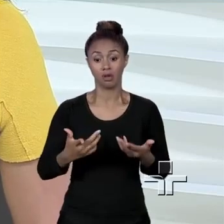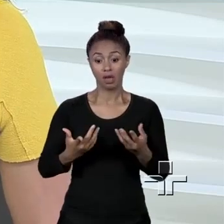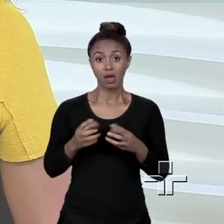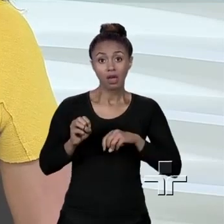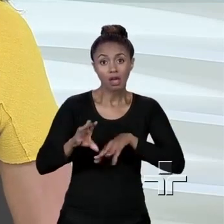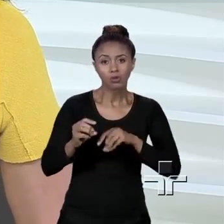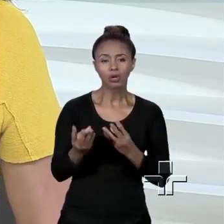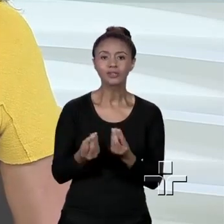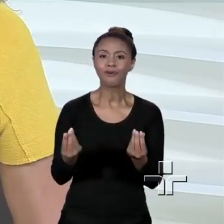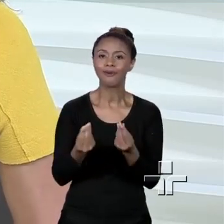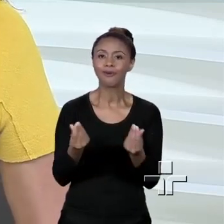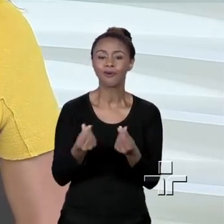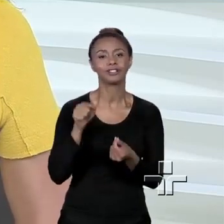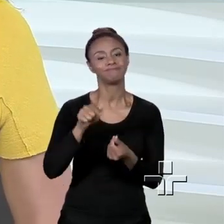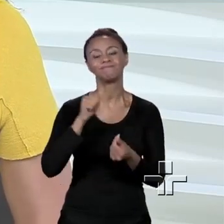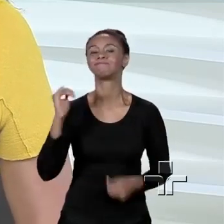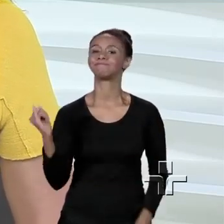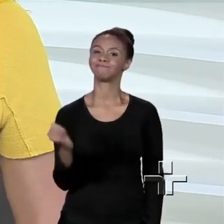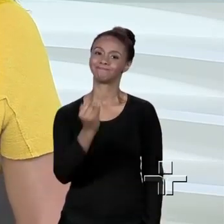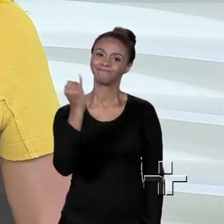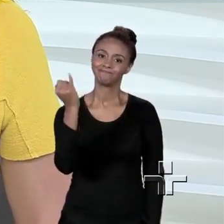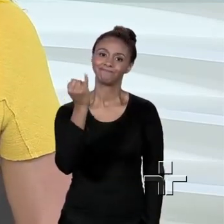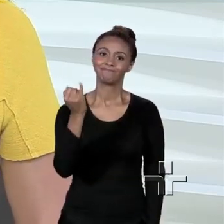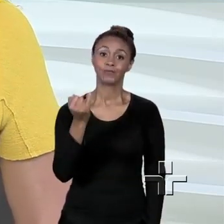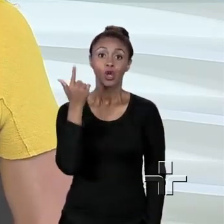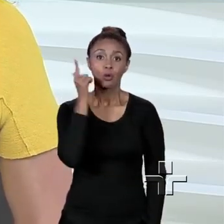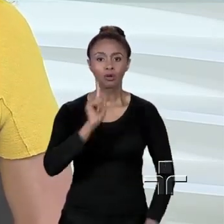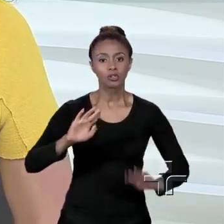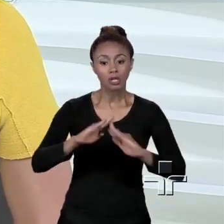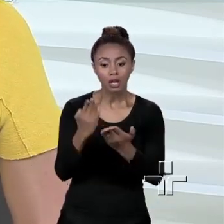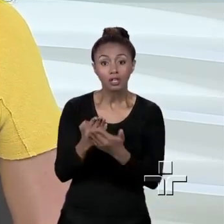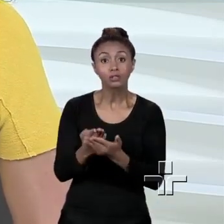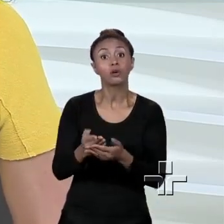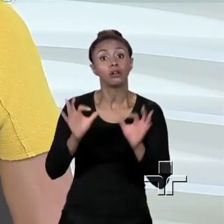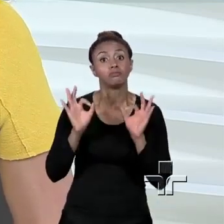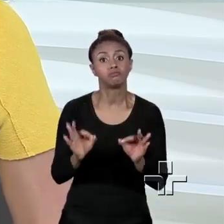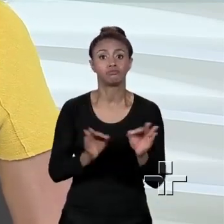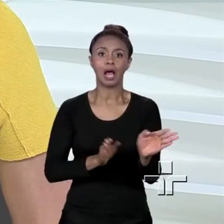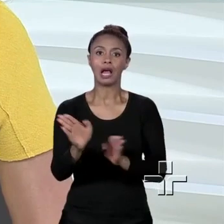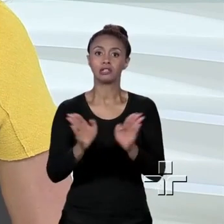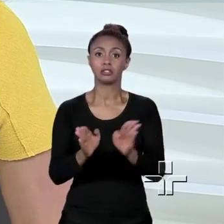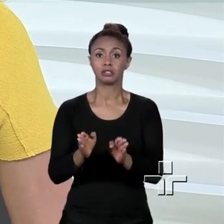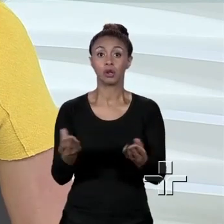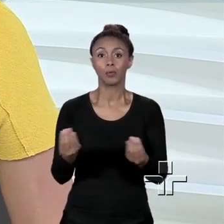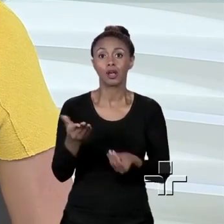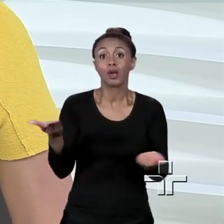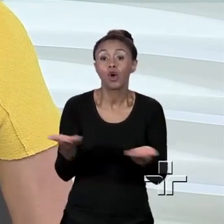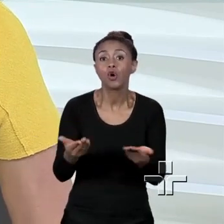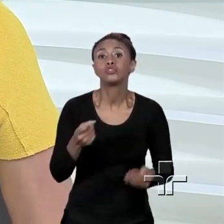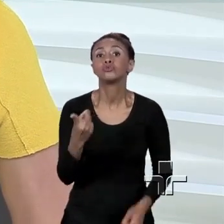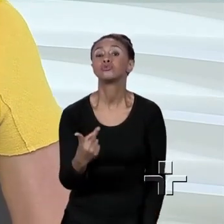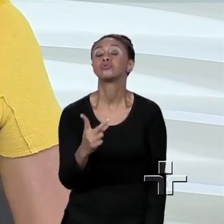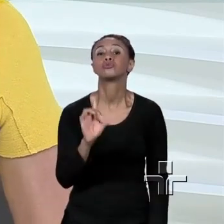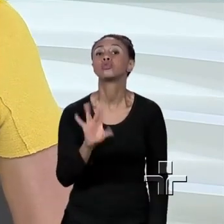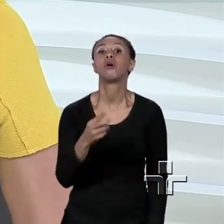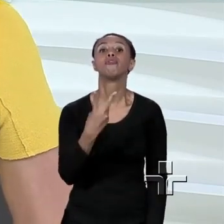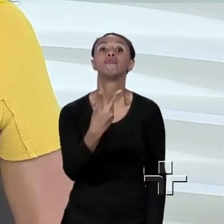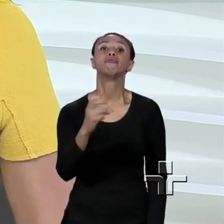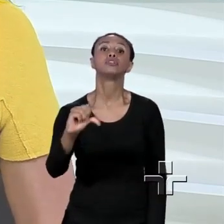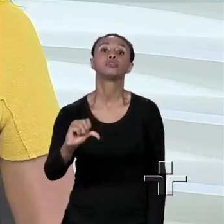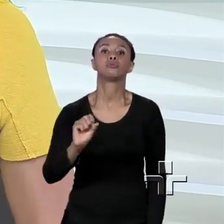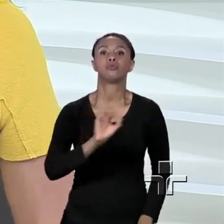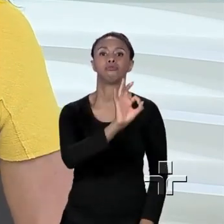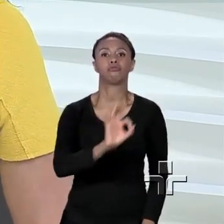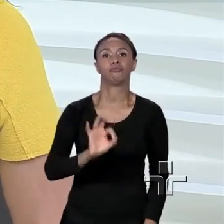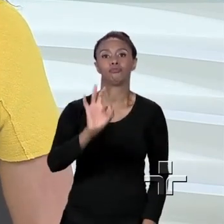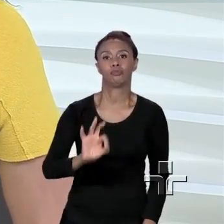é fundamental, fazer com que as escolas tenham acessibilidade, porque hoje só 29% das escolas de ensino